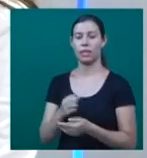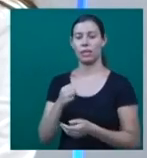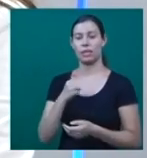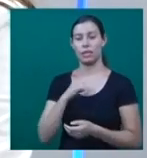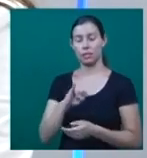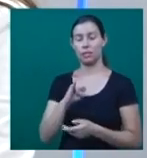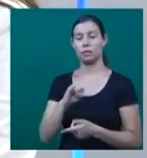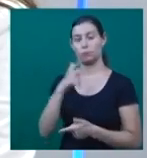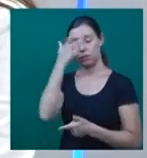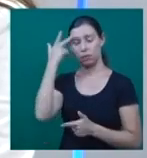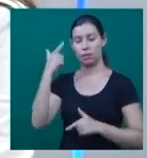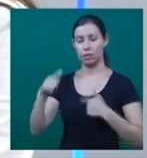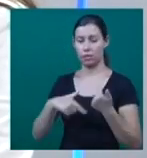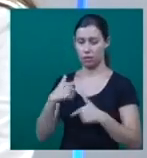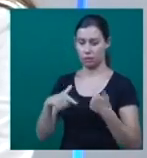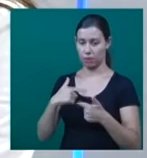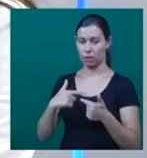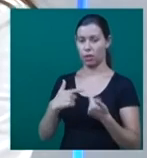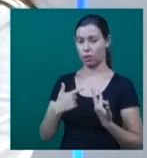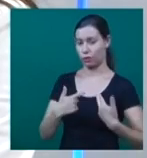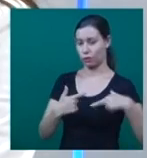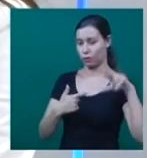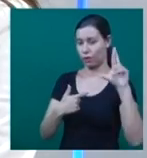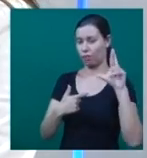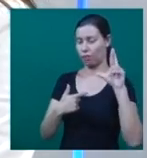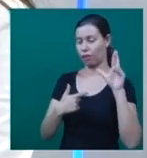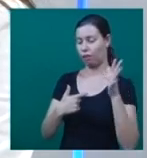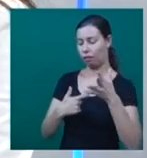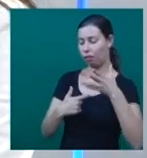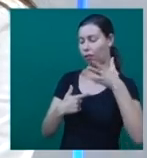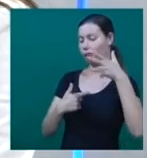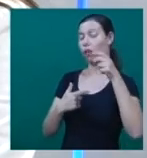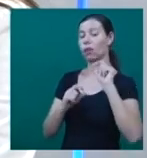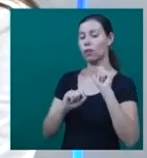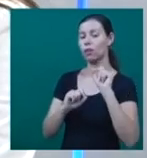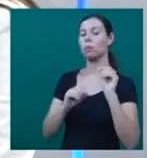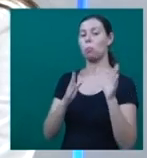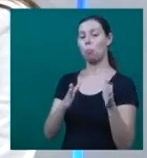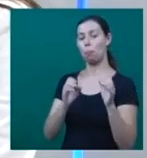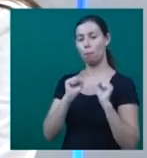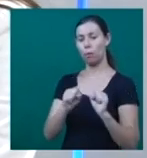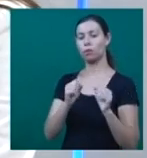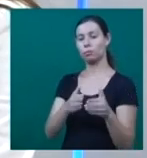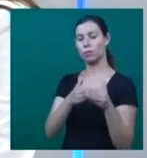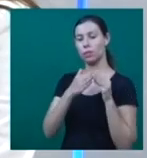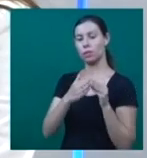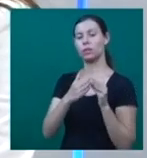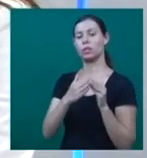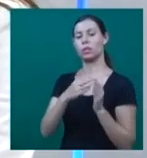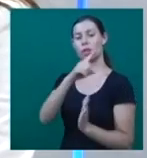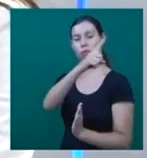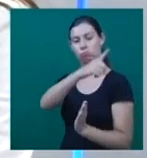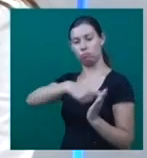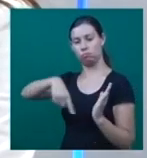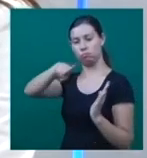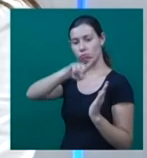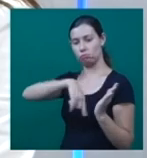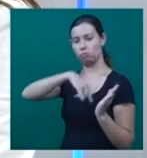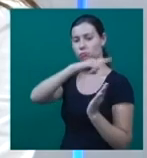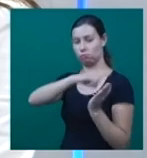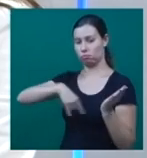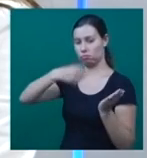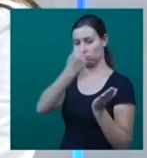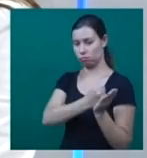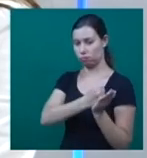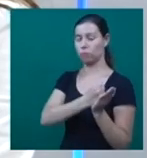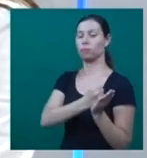for assediado pelo empregador, ele pode vir a solicitar uma rescisão indireta, que é o